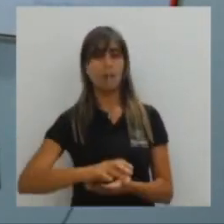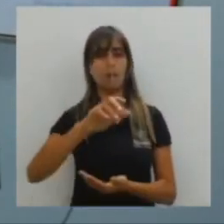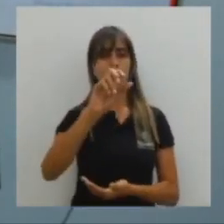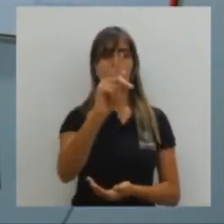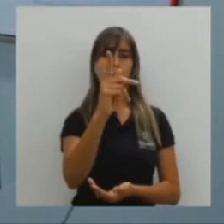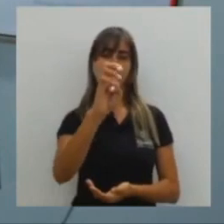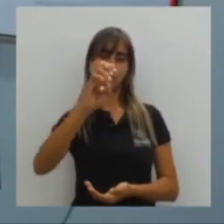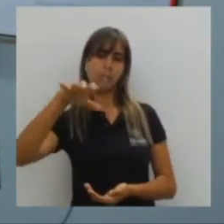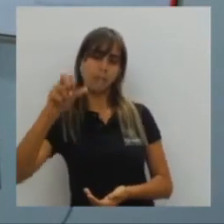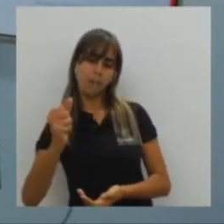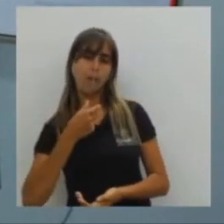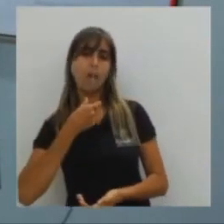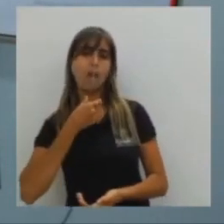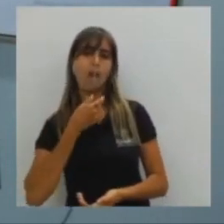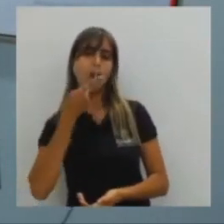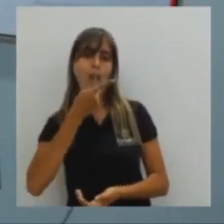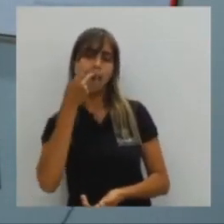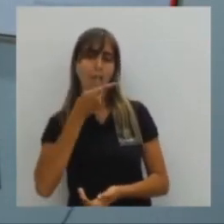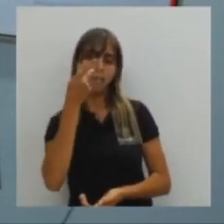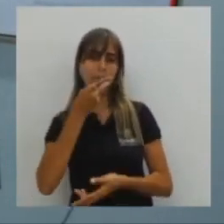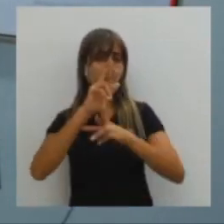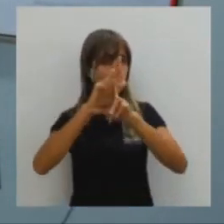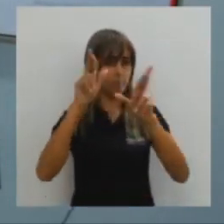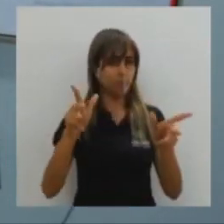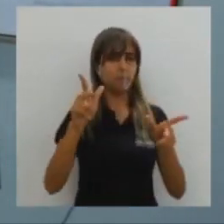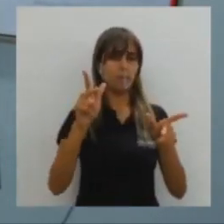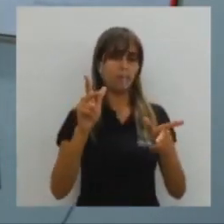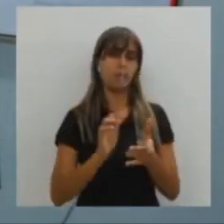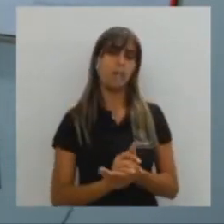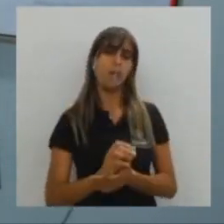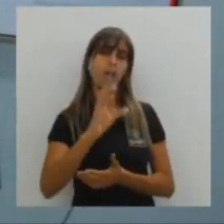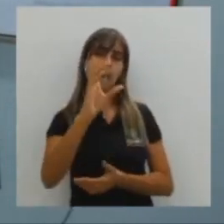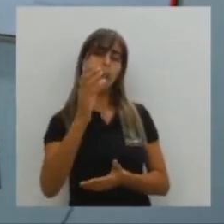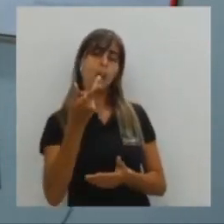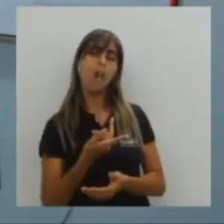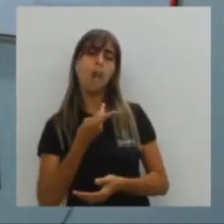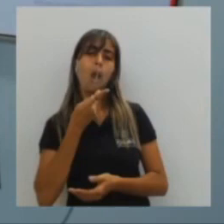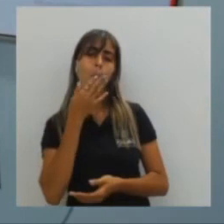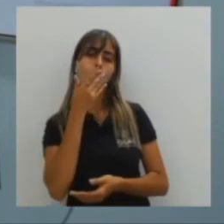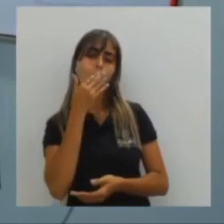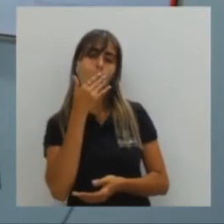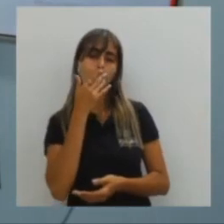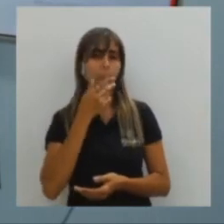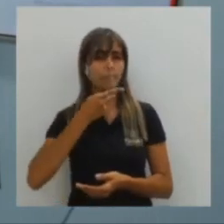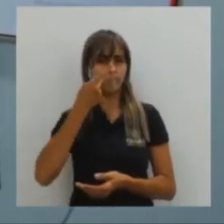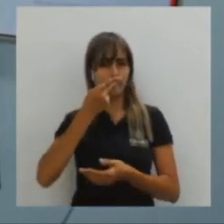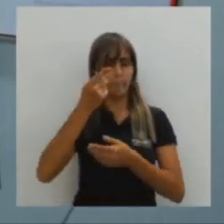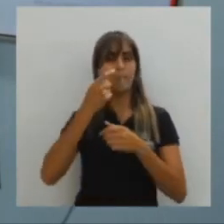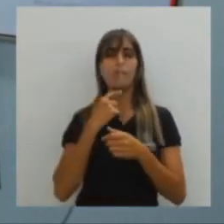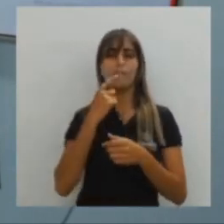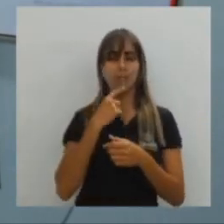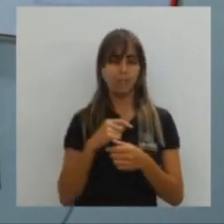No passado, a pronúncia ficaria I read, como se eu estivesse pronunciando a cor vermelha, R-E-D. Tá? Então, se liga